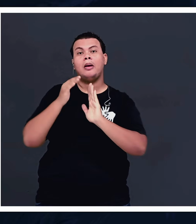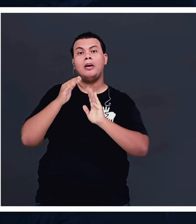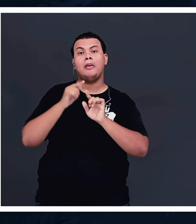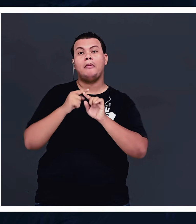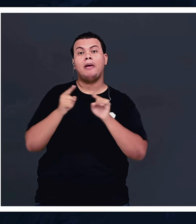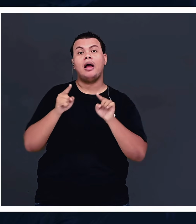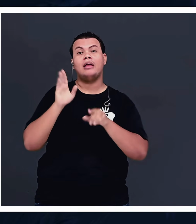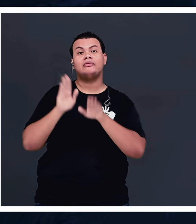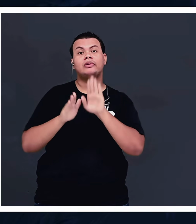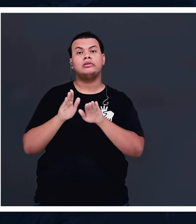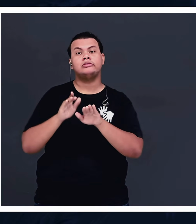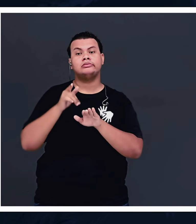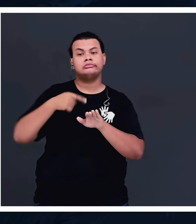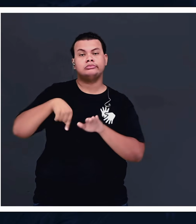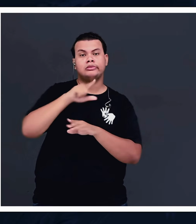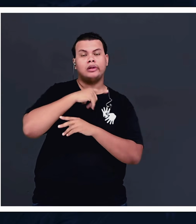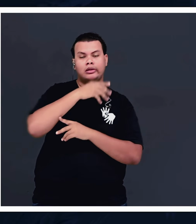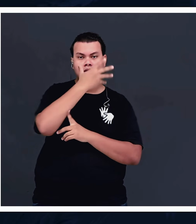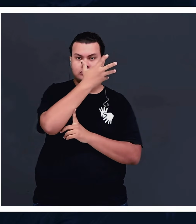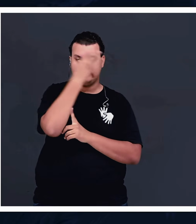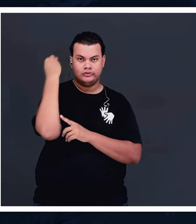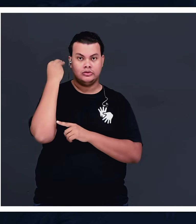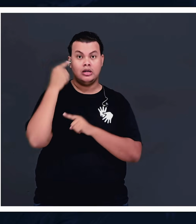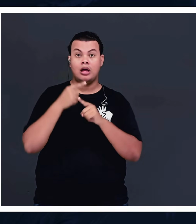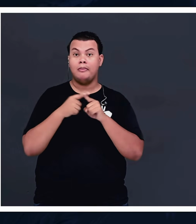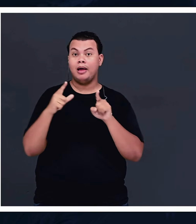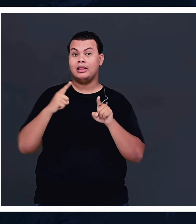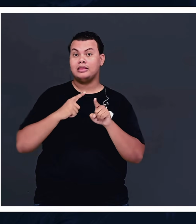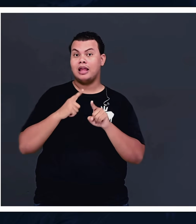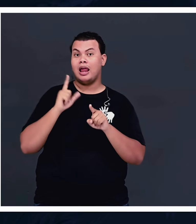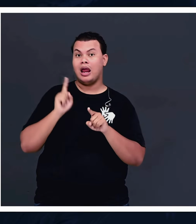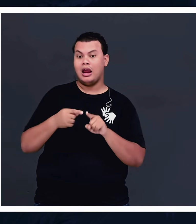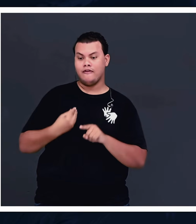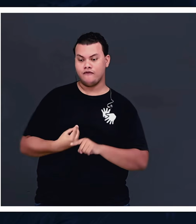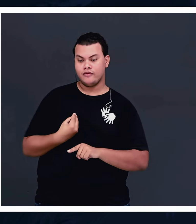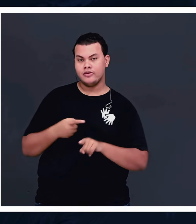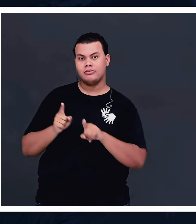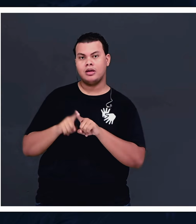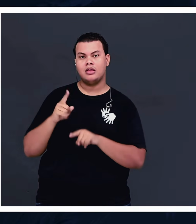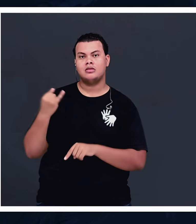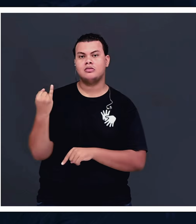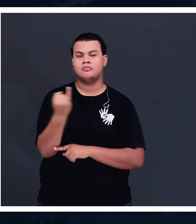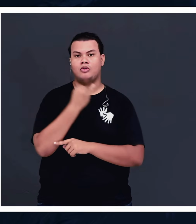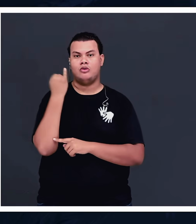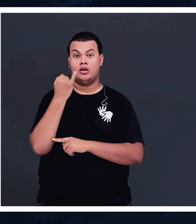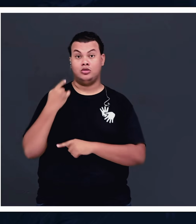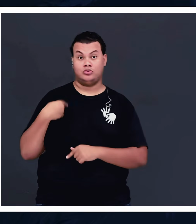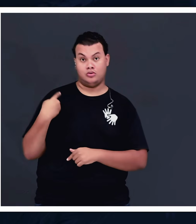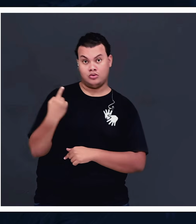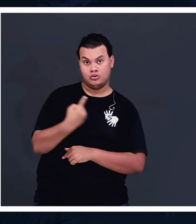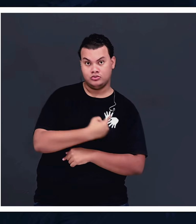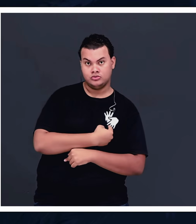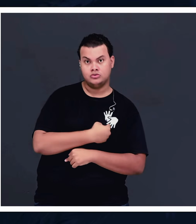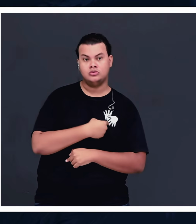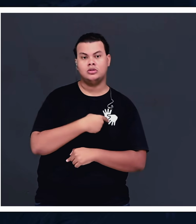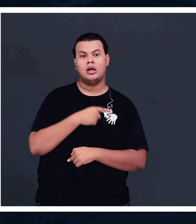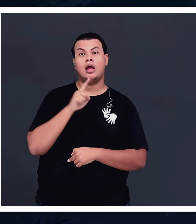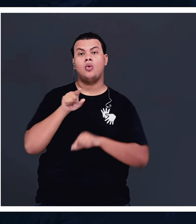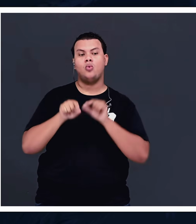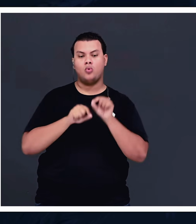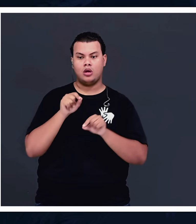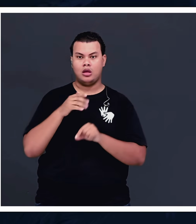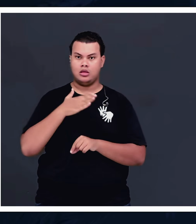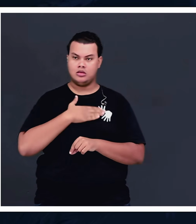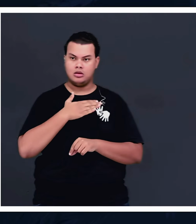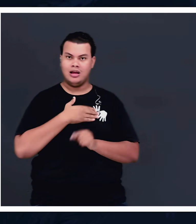vezes são esquecidos, mas são presentes e são importantes. Nós somos